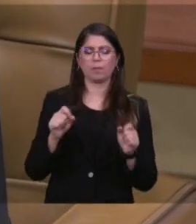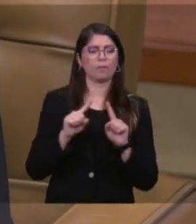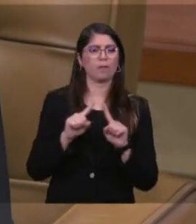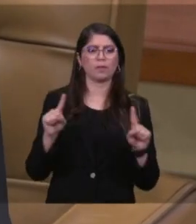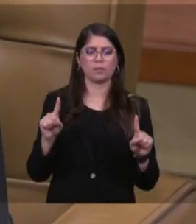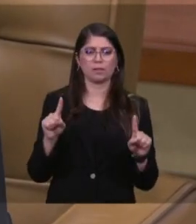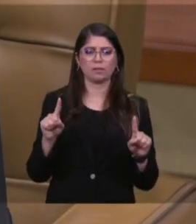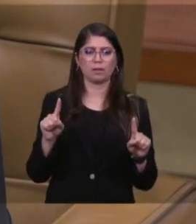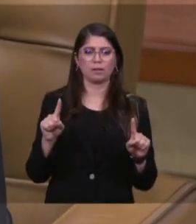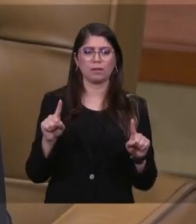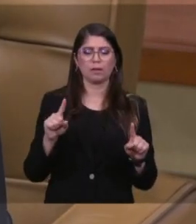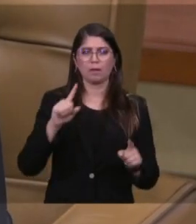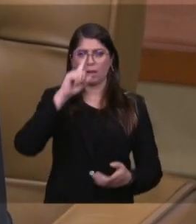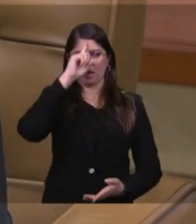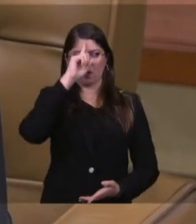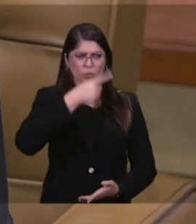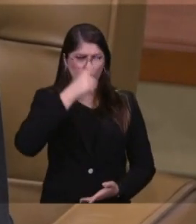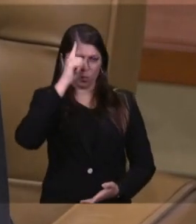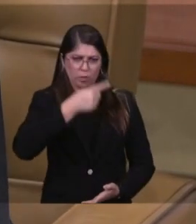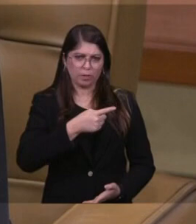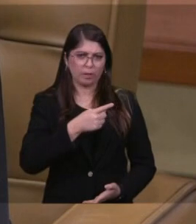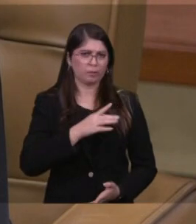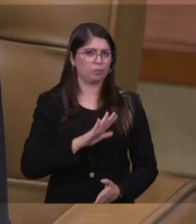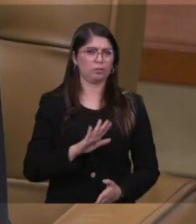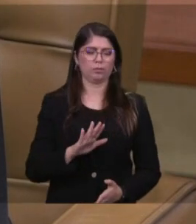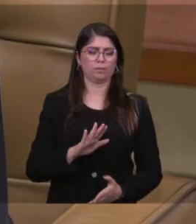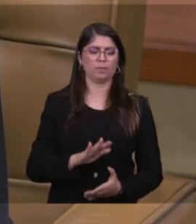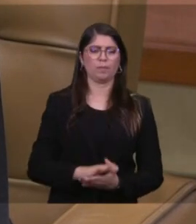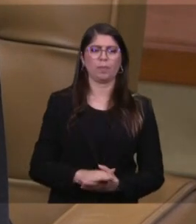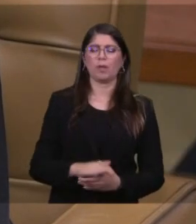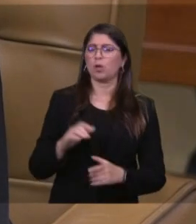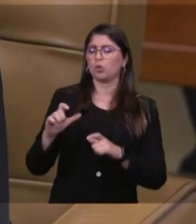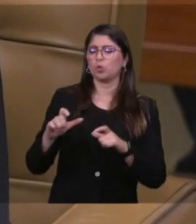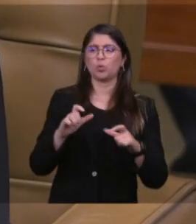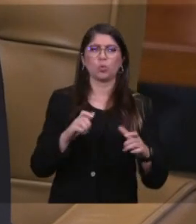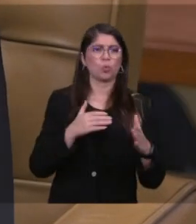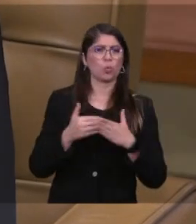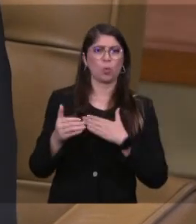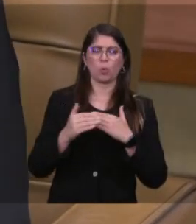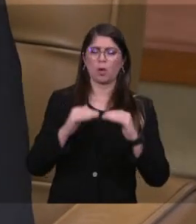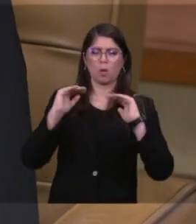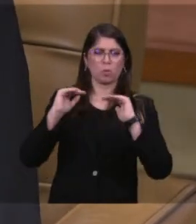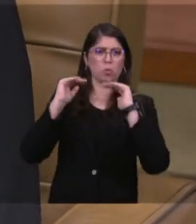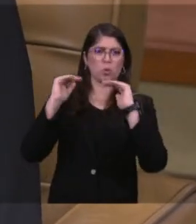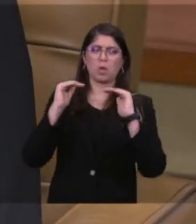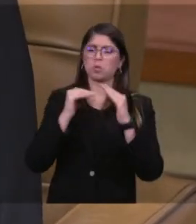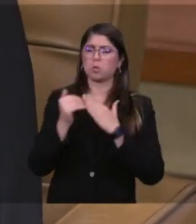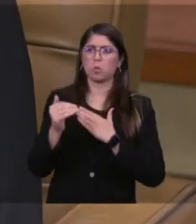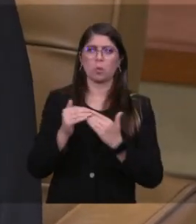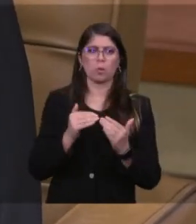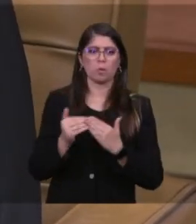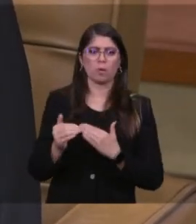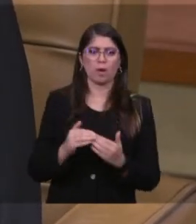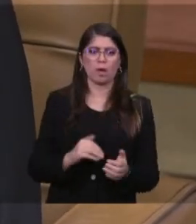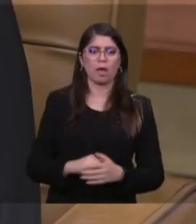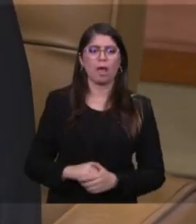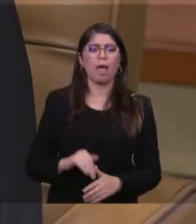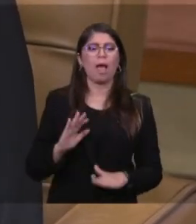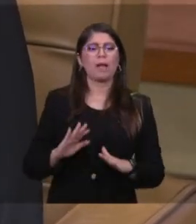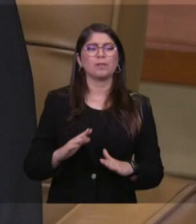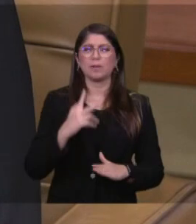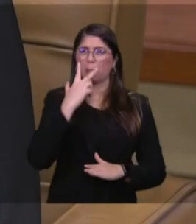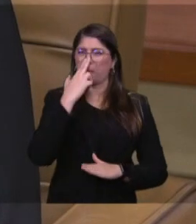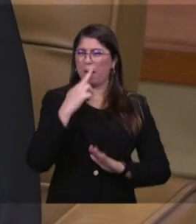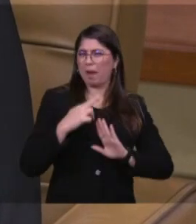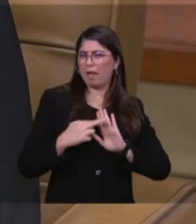ao tacão autoritário, venha de onde ele vier, ainda que escamoteado pela